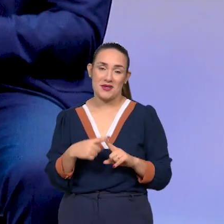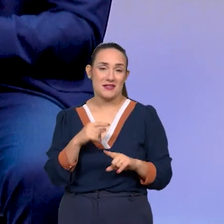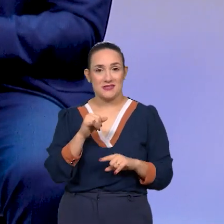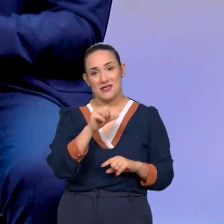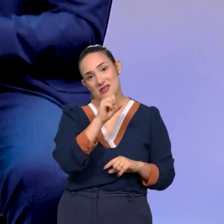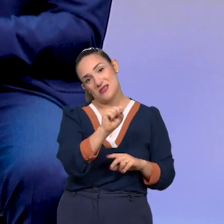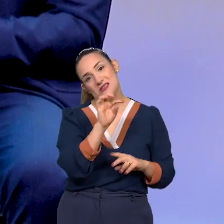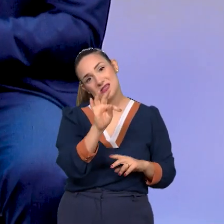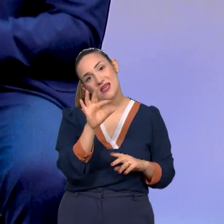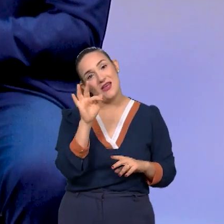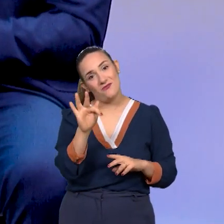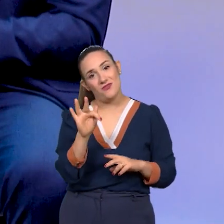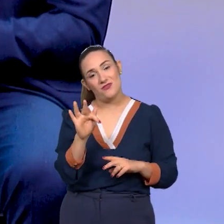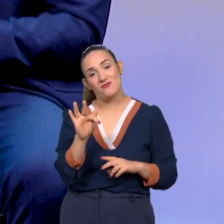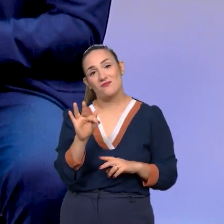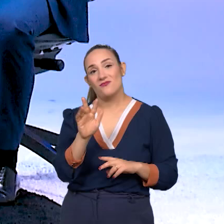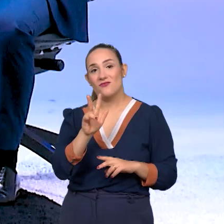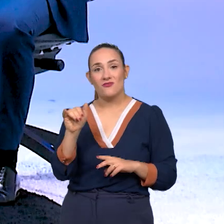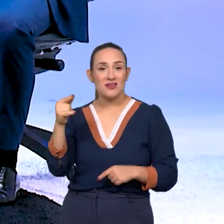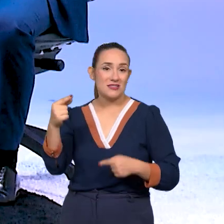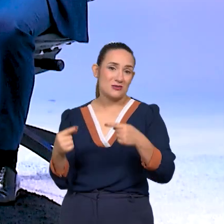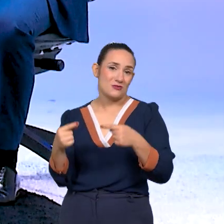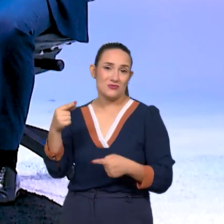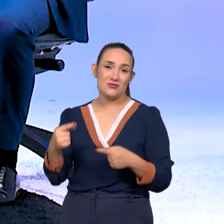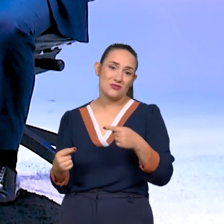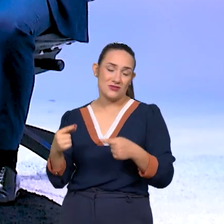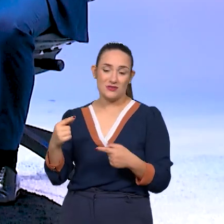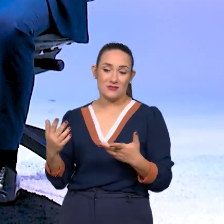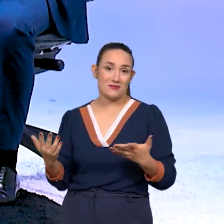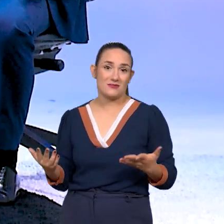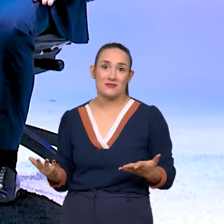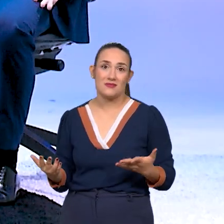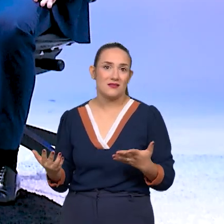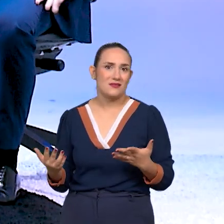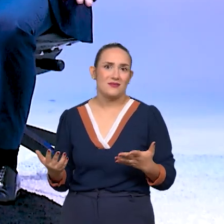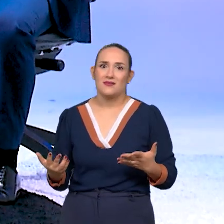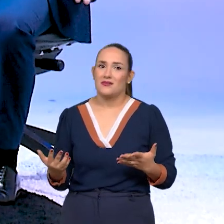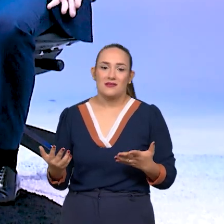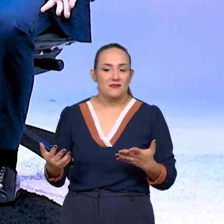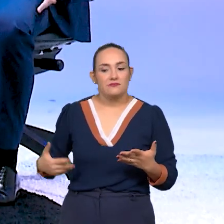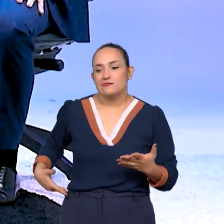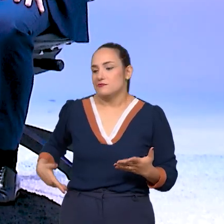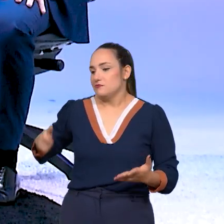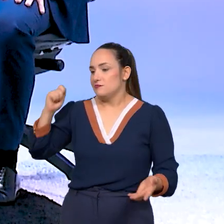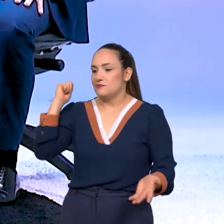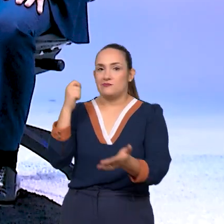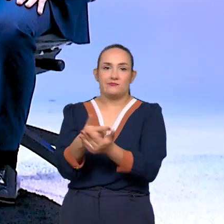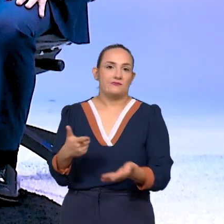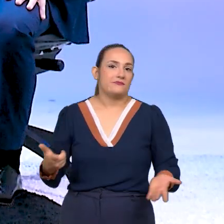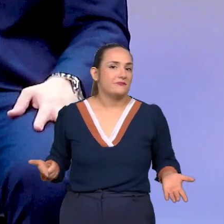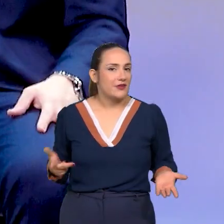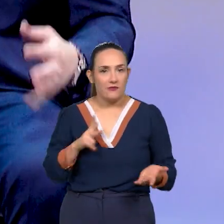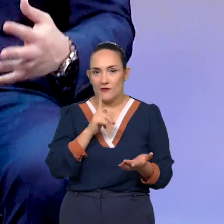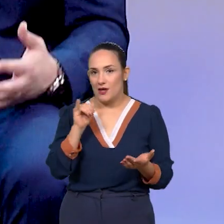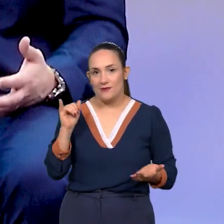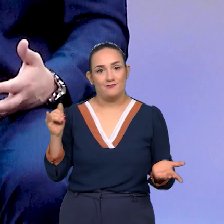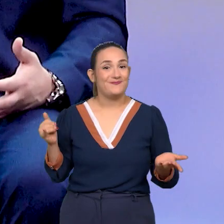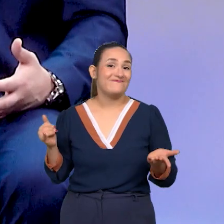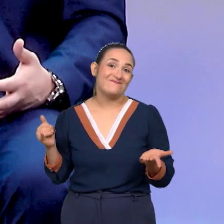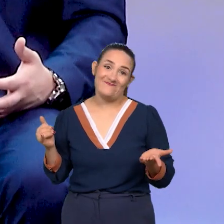aquela decisão não se aplica ao meu caso Qual que é a prudência fazer você tem que estar preparado para uma decisão desfavorável uma decisão desfavorável